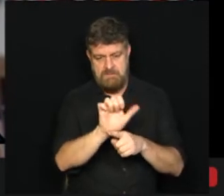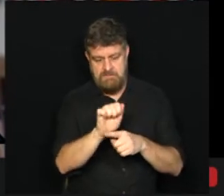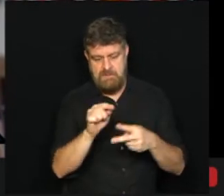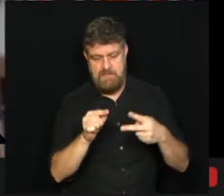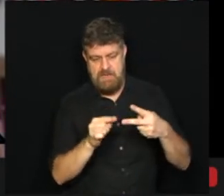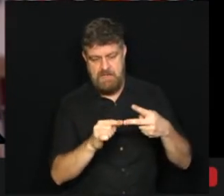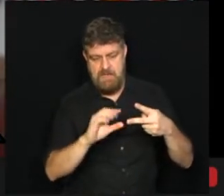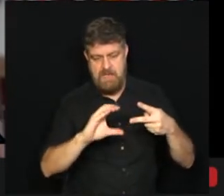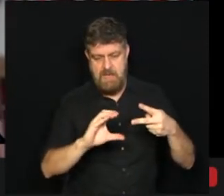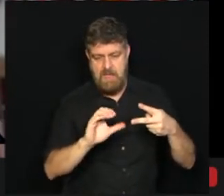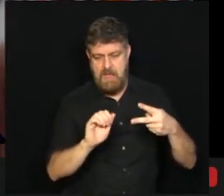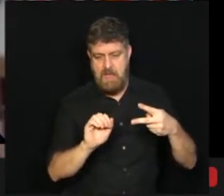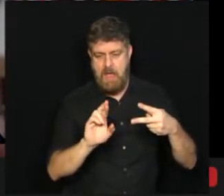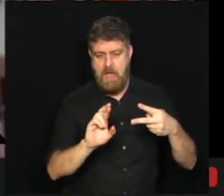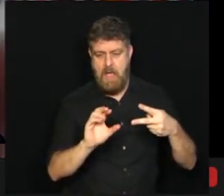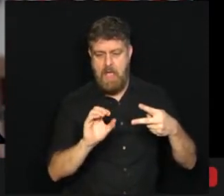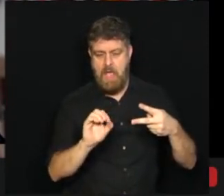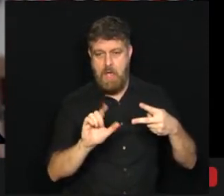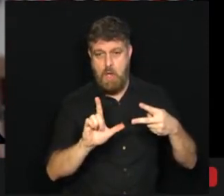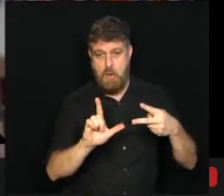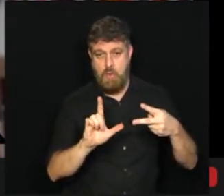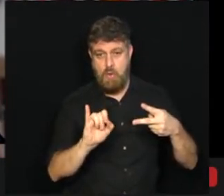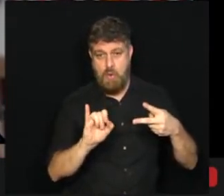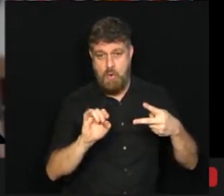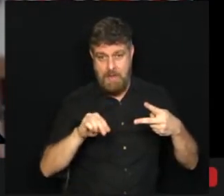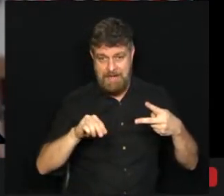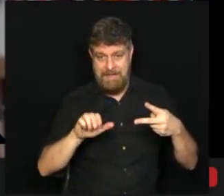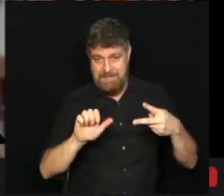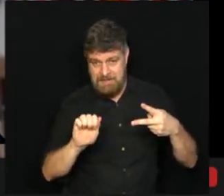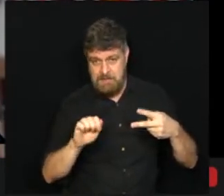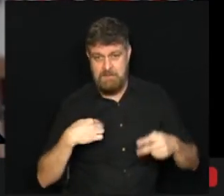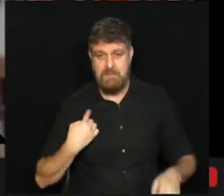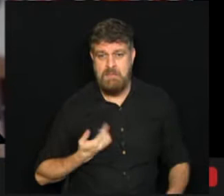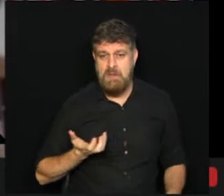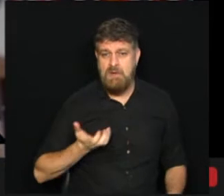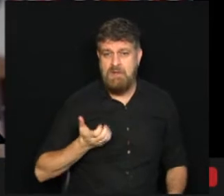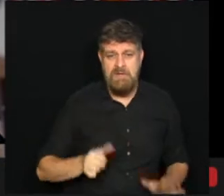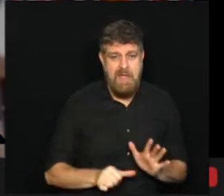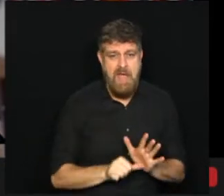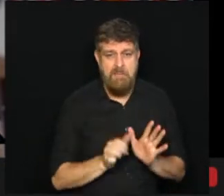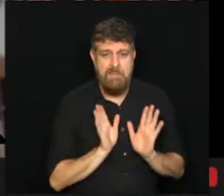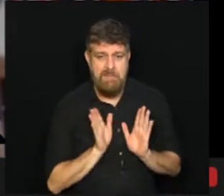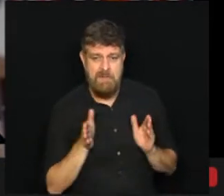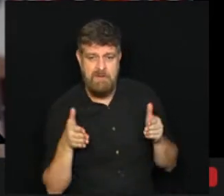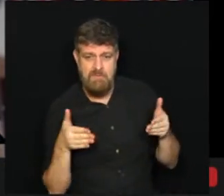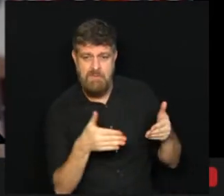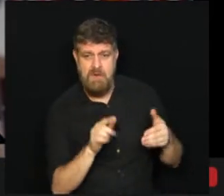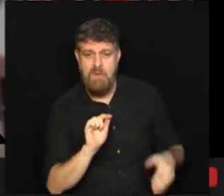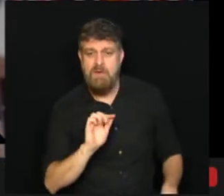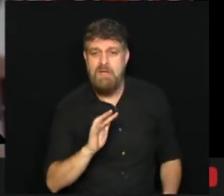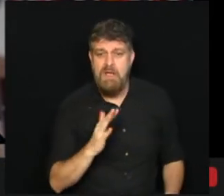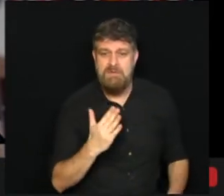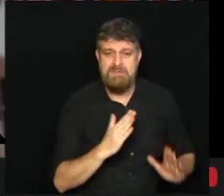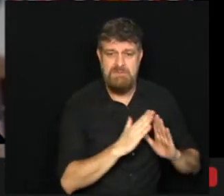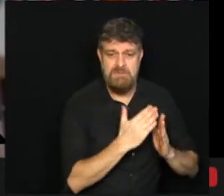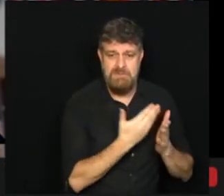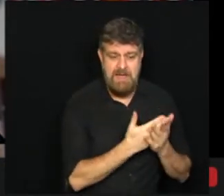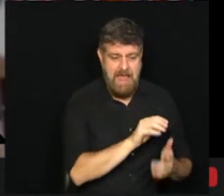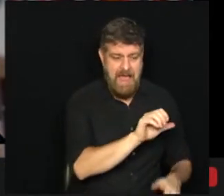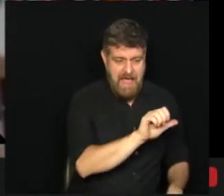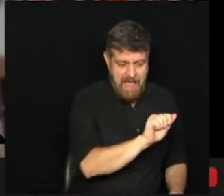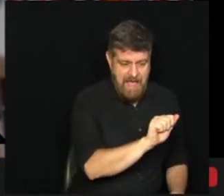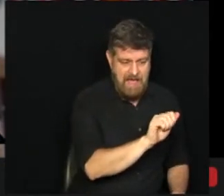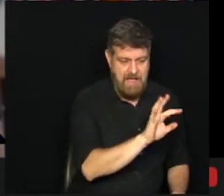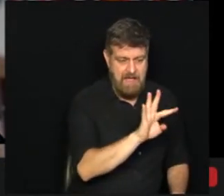comentar algumas breves questões, né? Primeiro, sobre o caso específico que aconteceu na Aníbal de Freitas. Eu acho